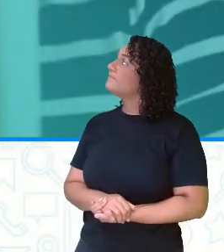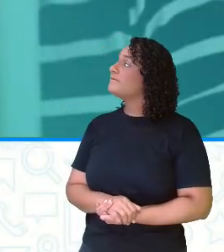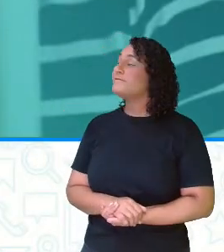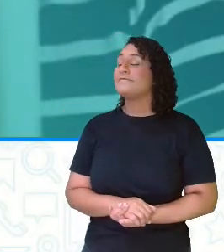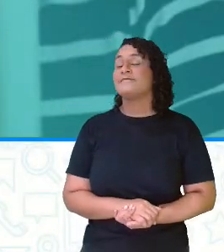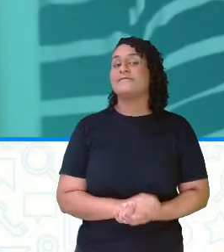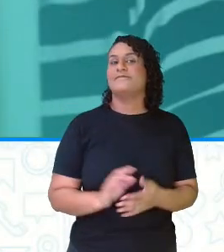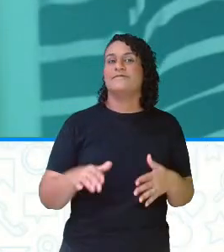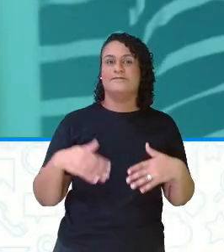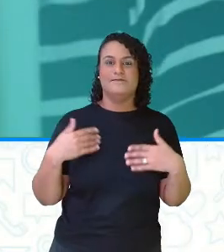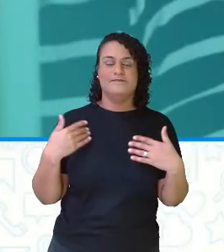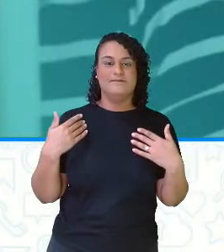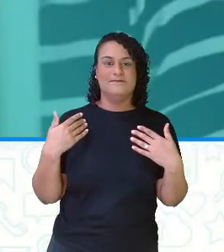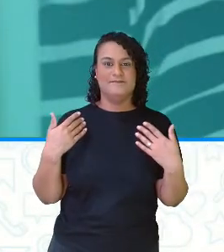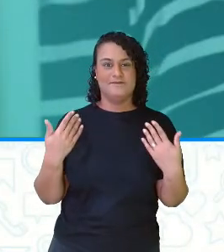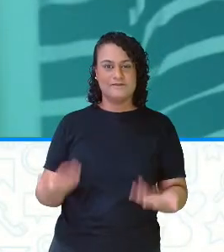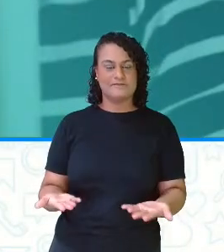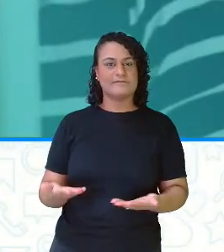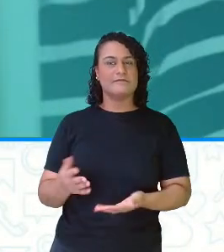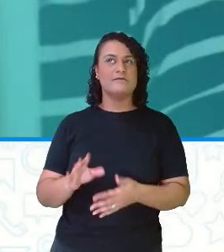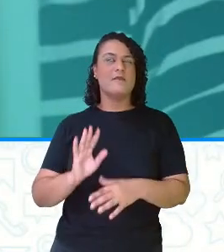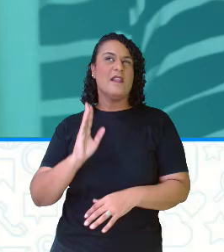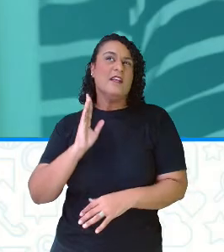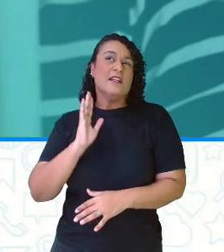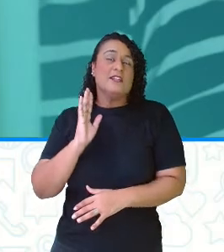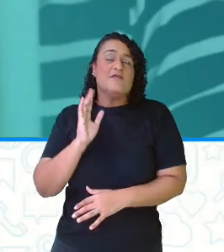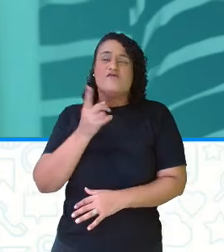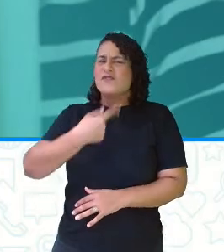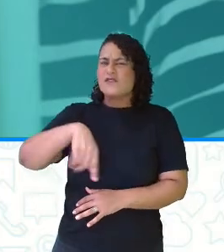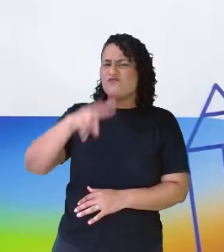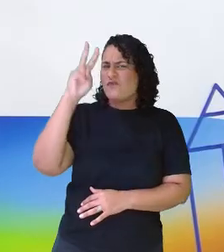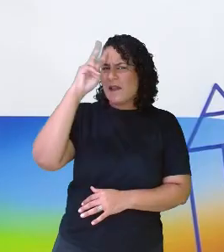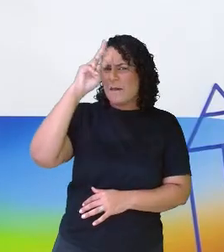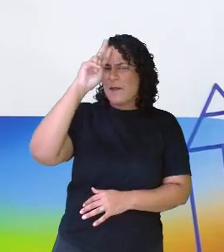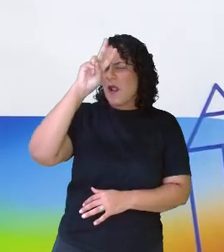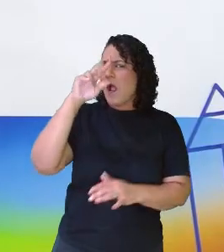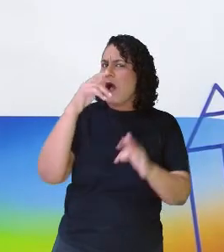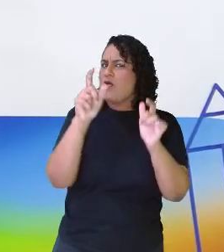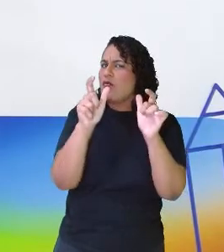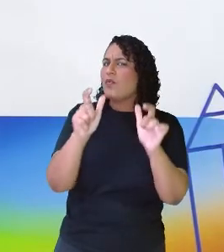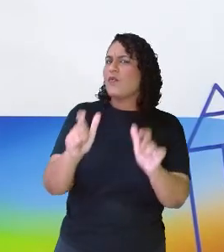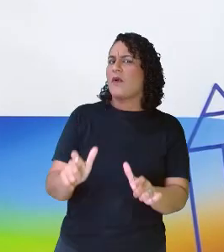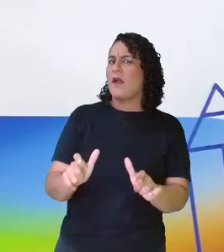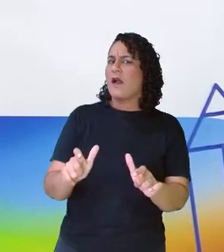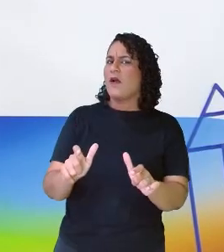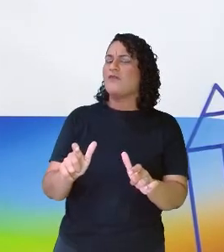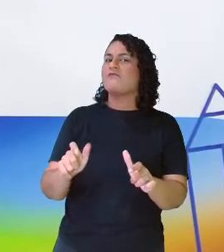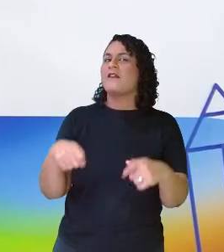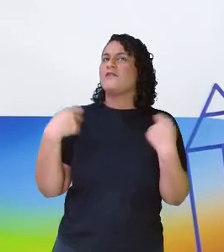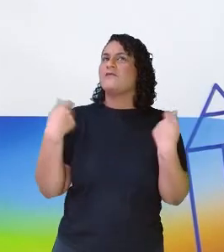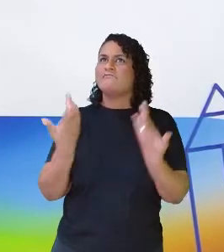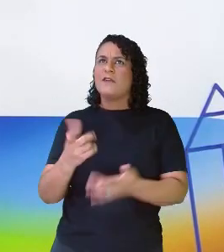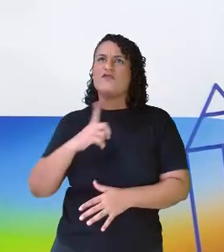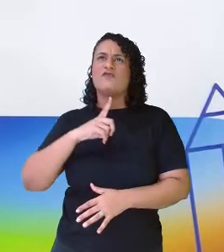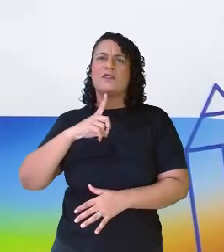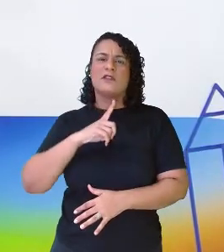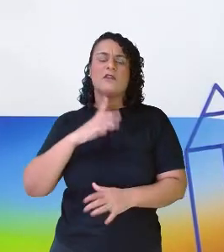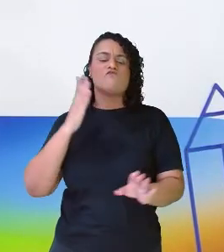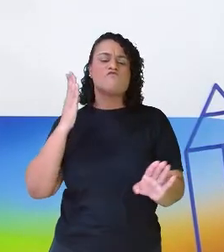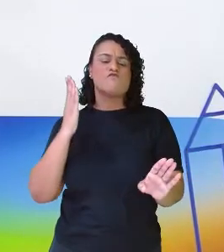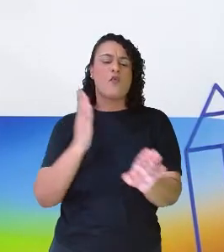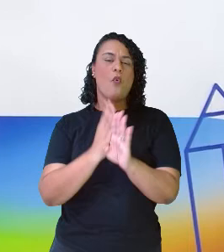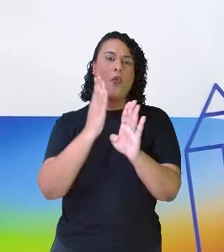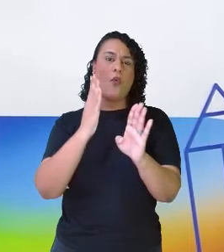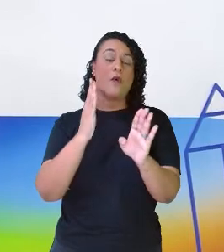que vocês não estão lembrados onde é esse local que a gente tem esses livros ou